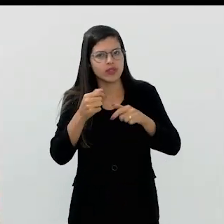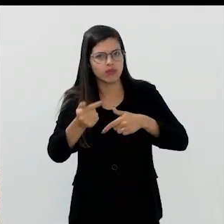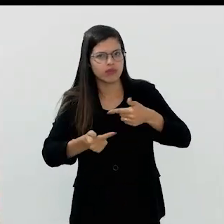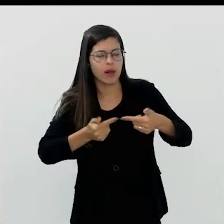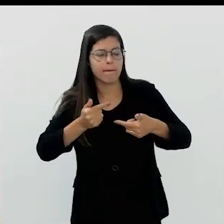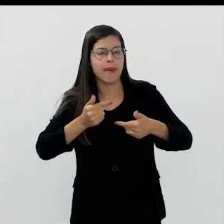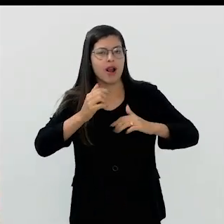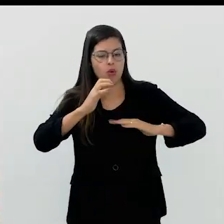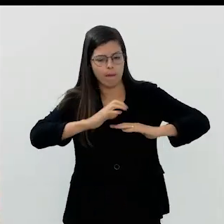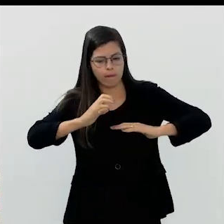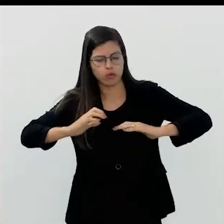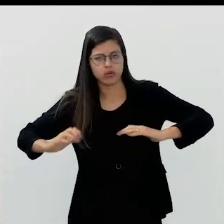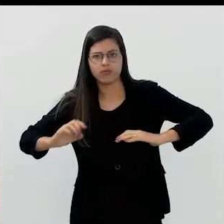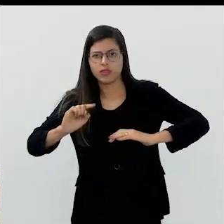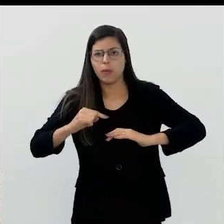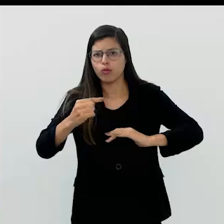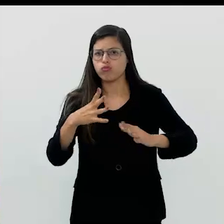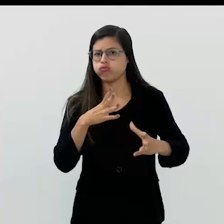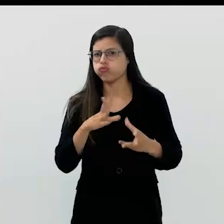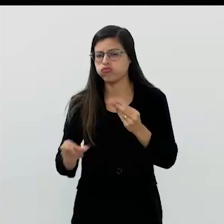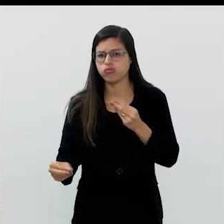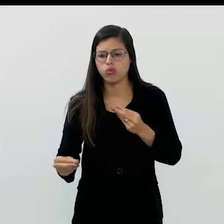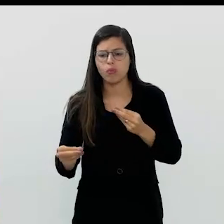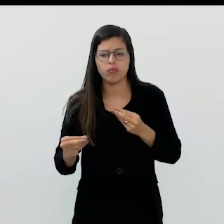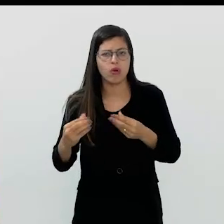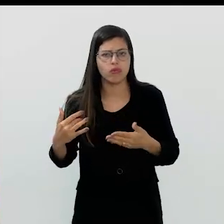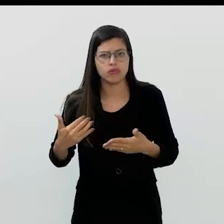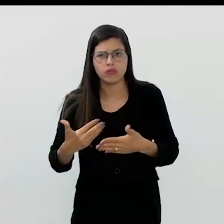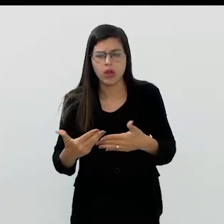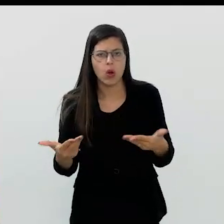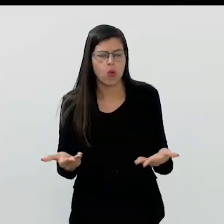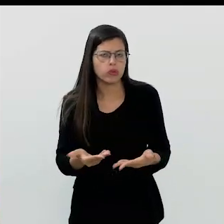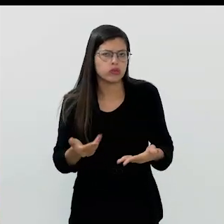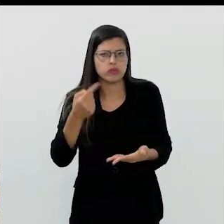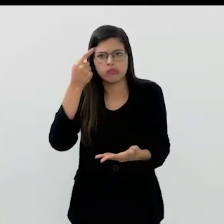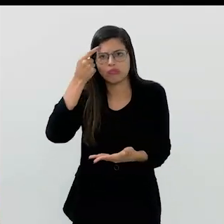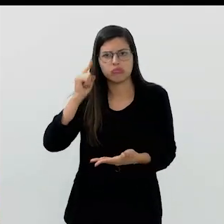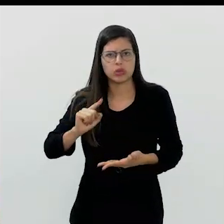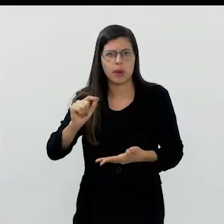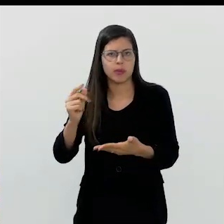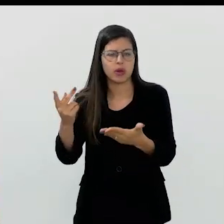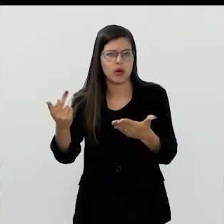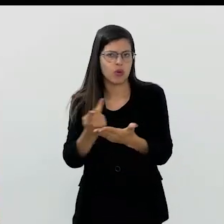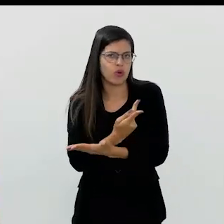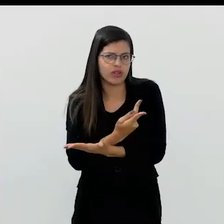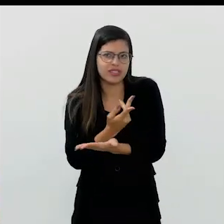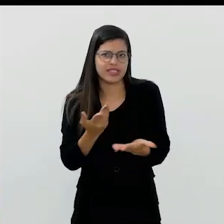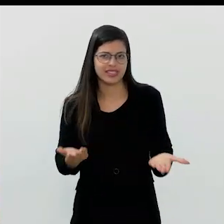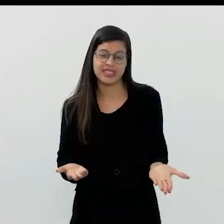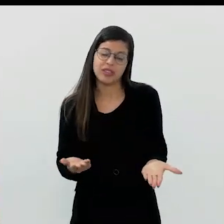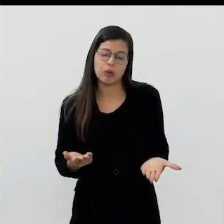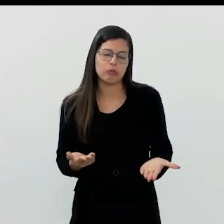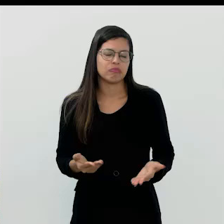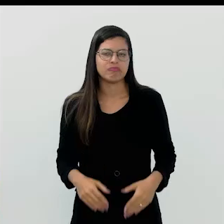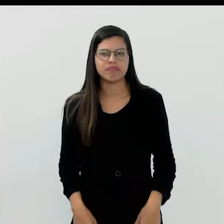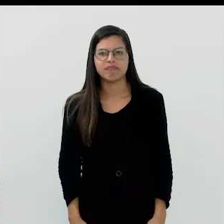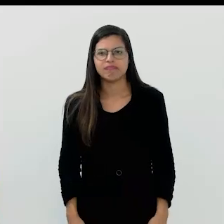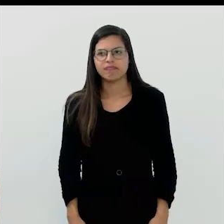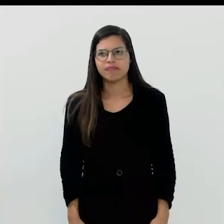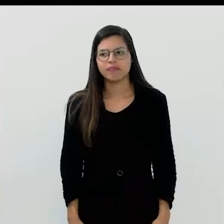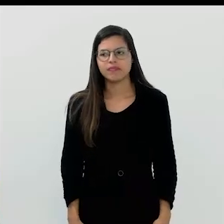mas aí, de repente, ele sumiu. Até hoje a gente não sabe o que aconteceu. É mais um mistério aí do